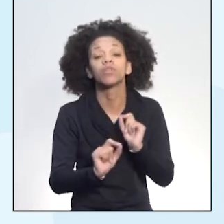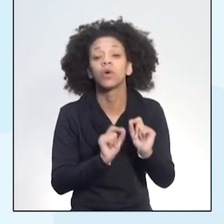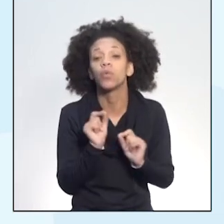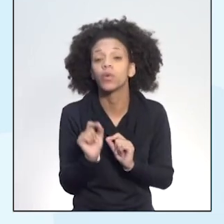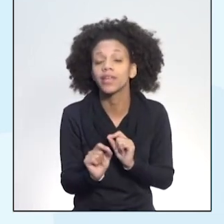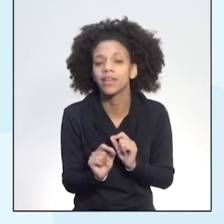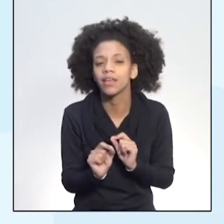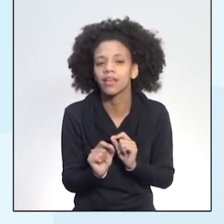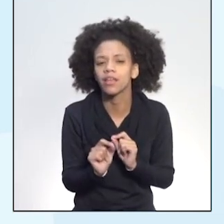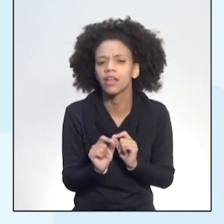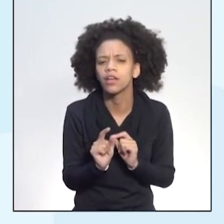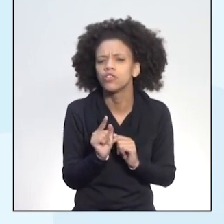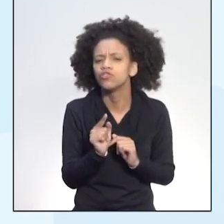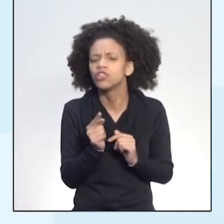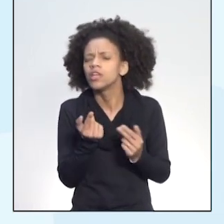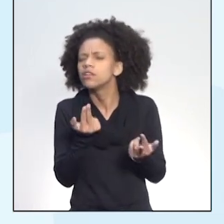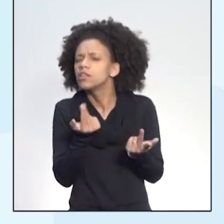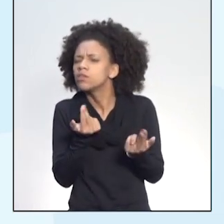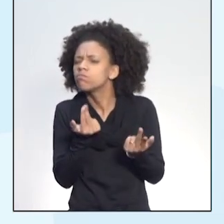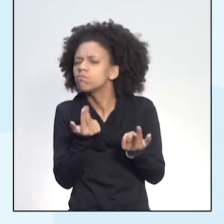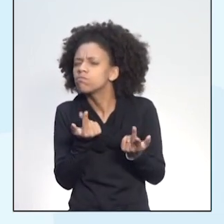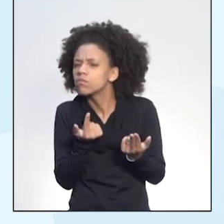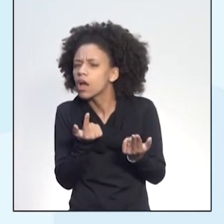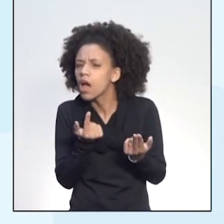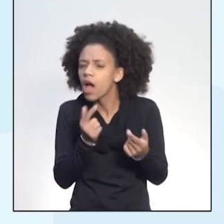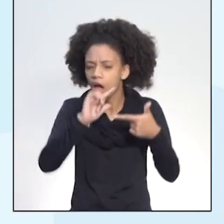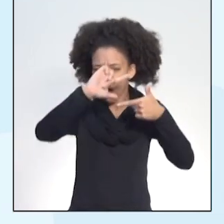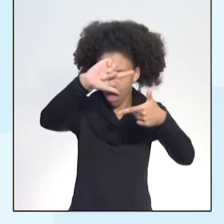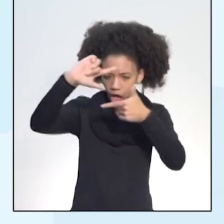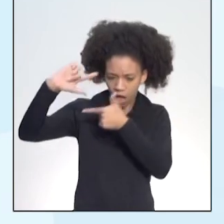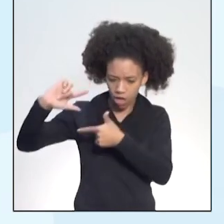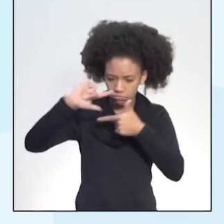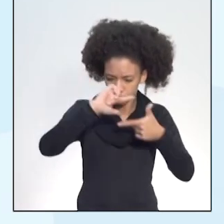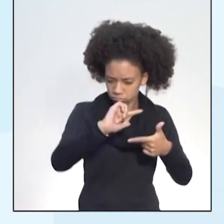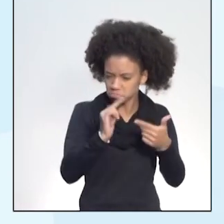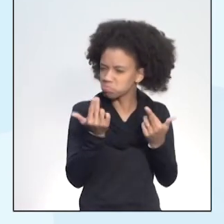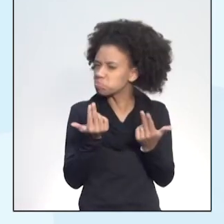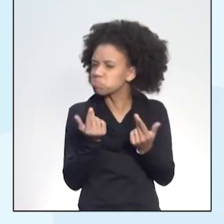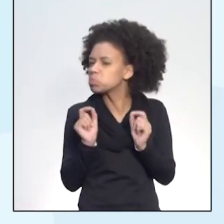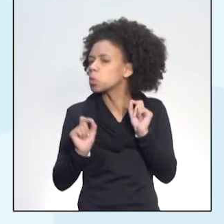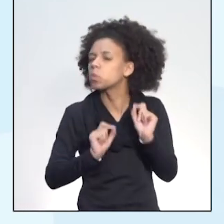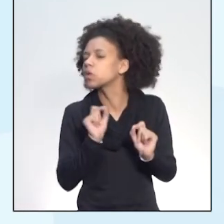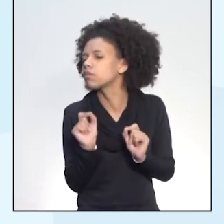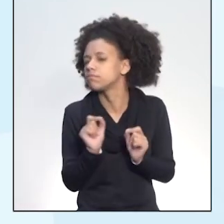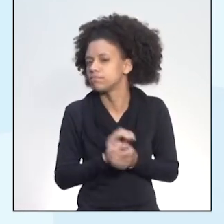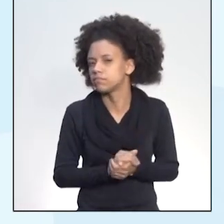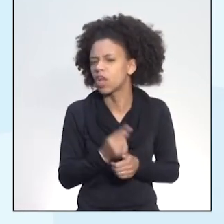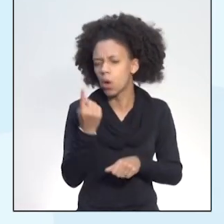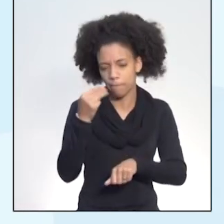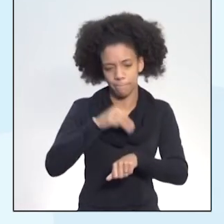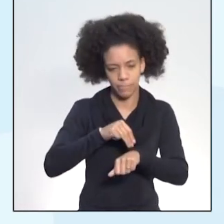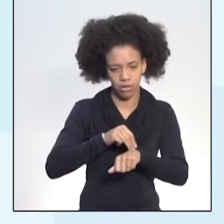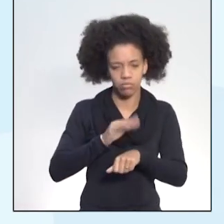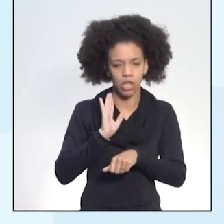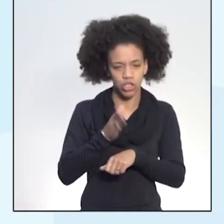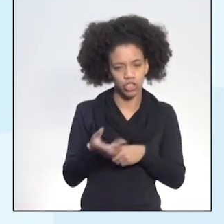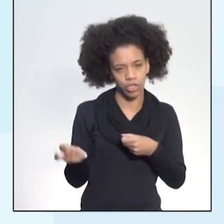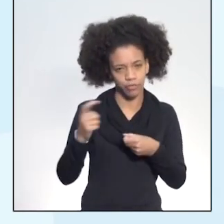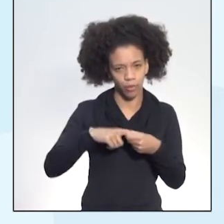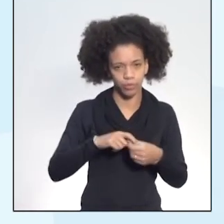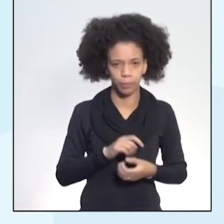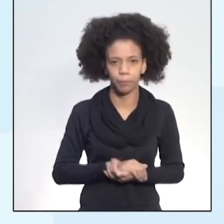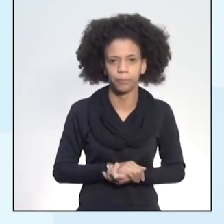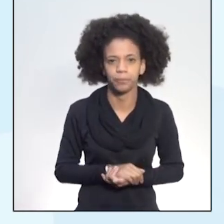o que há de comum entre essas imagens, ok? 1 minuto, nós já